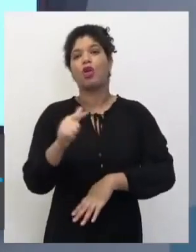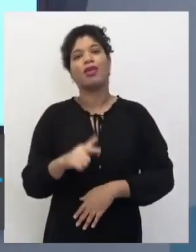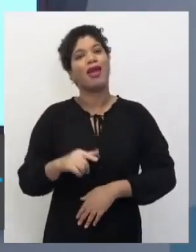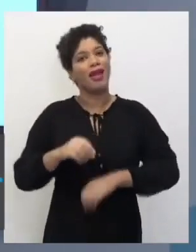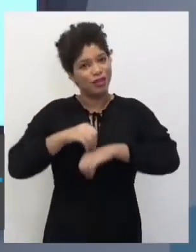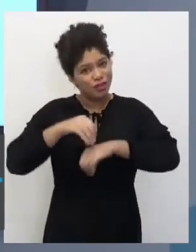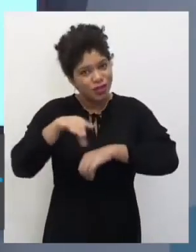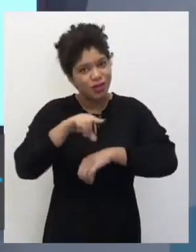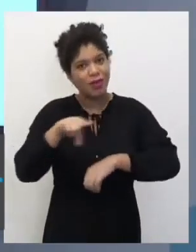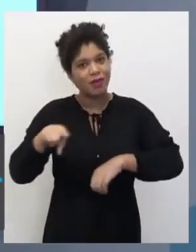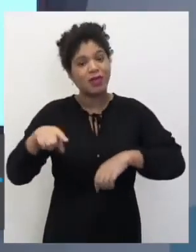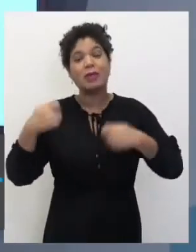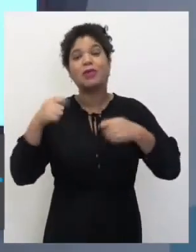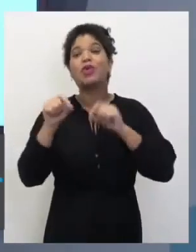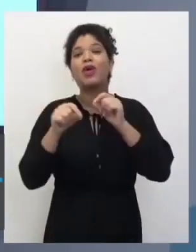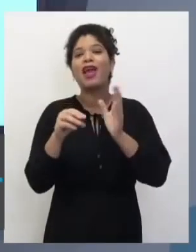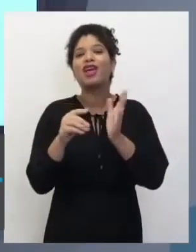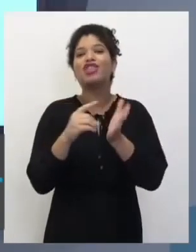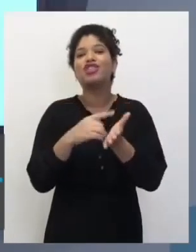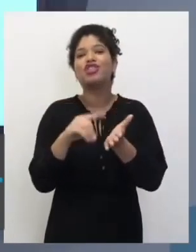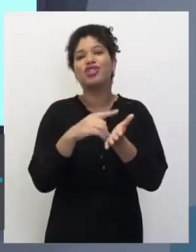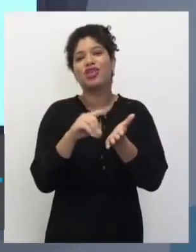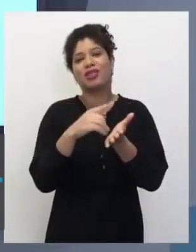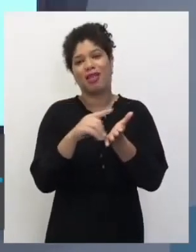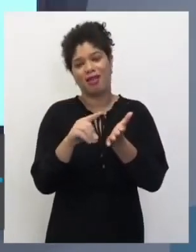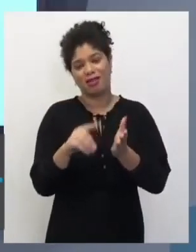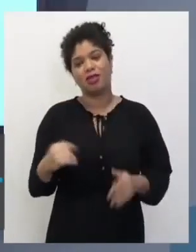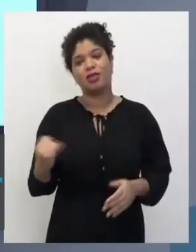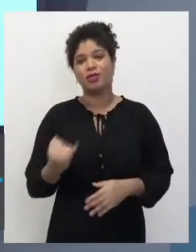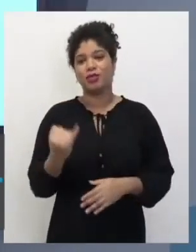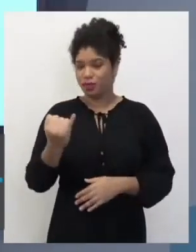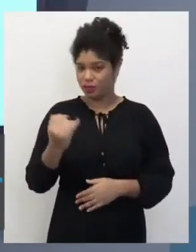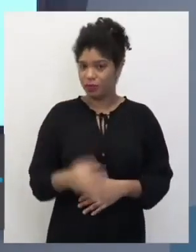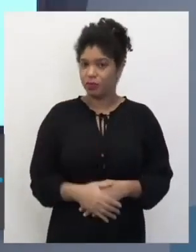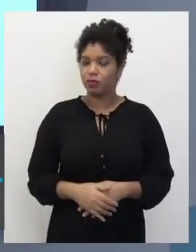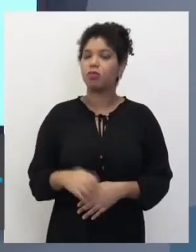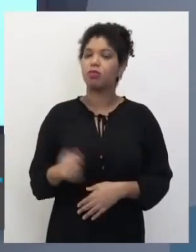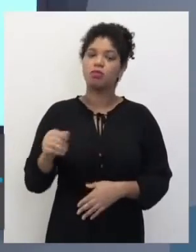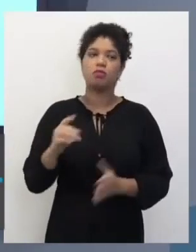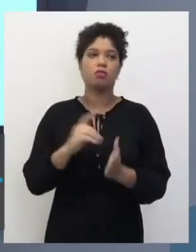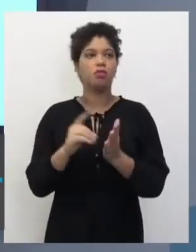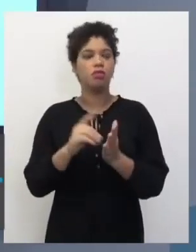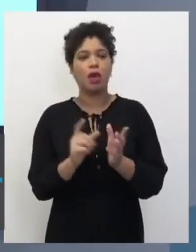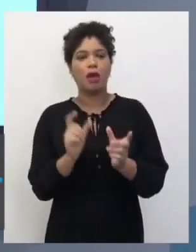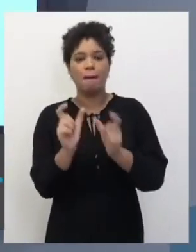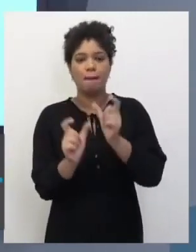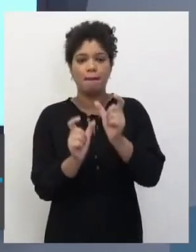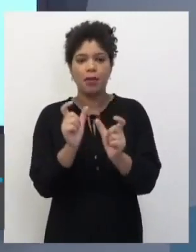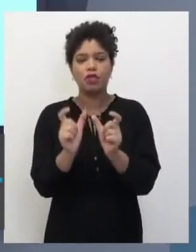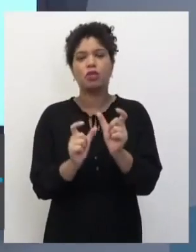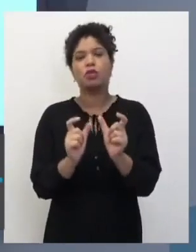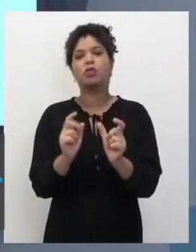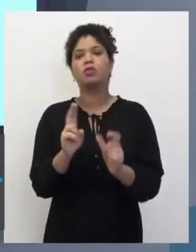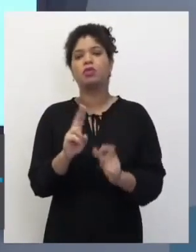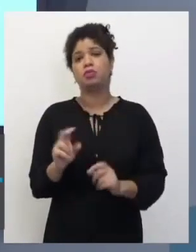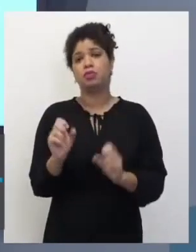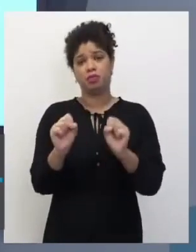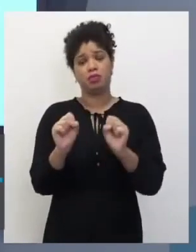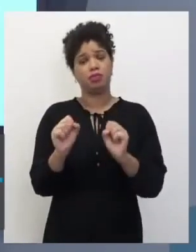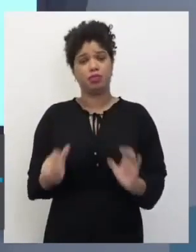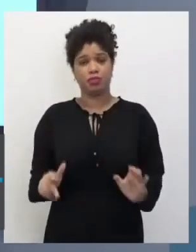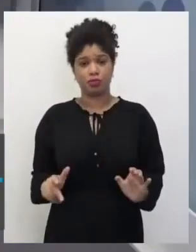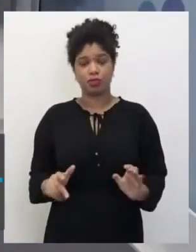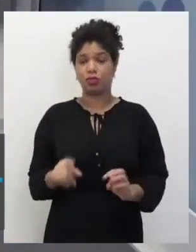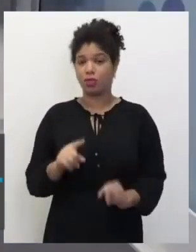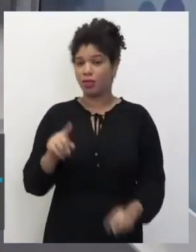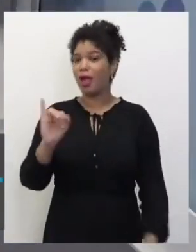dica, o uso do dicionário. Pode usar um dicionário de sinônimos também ajuda. Então, professor Ed,